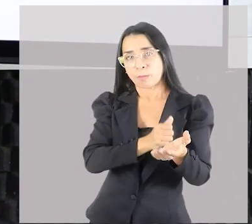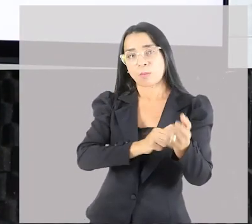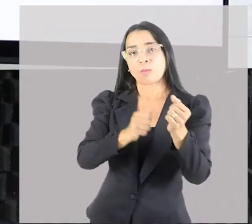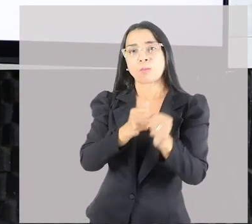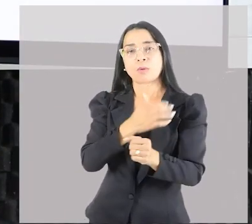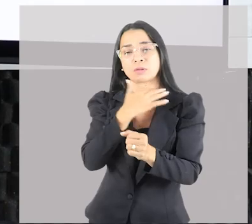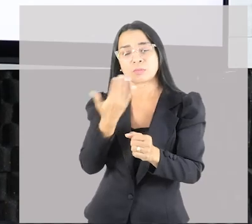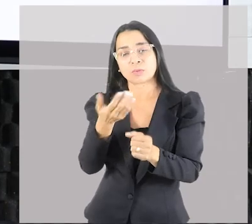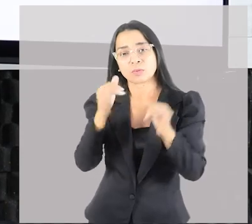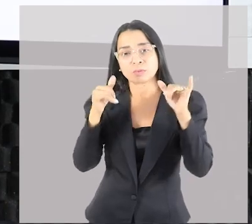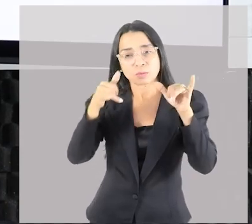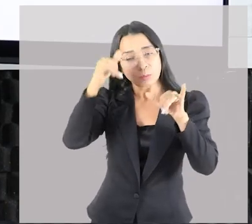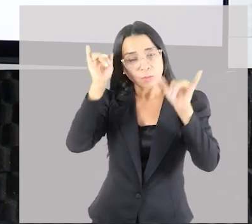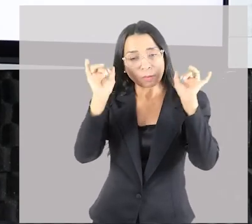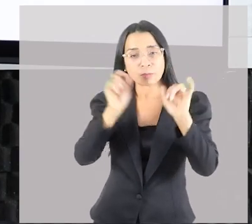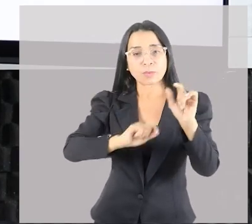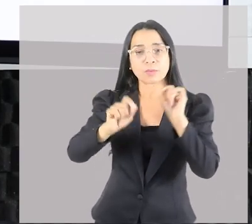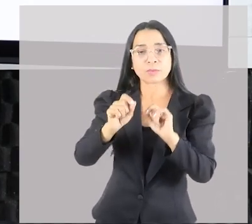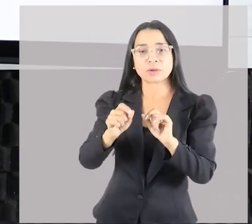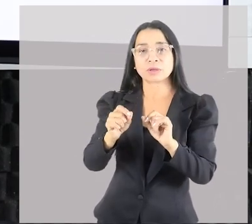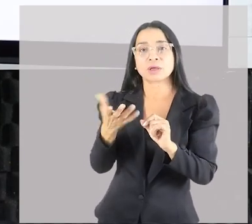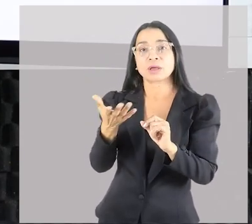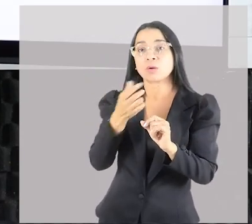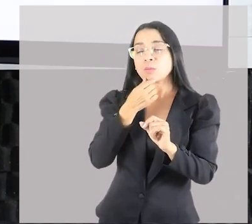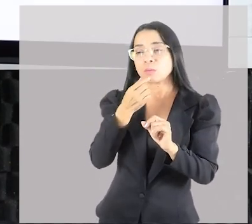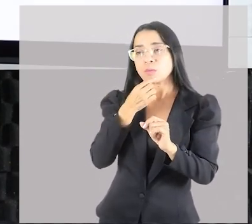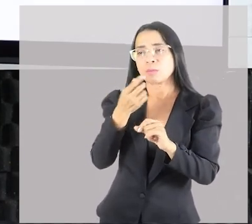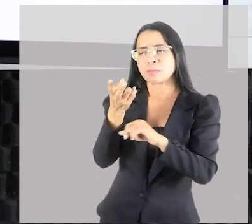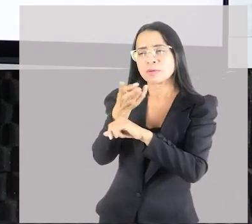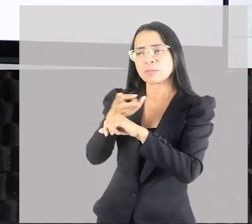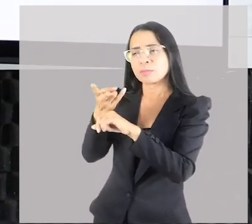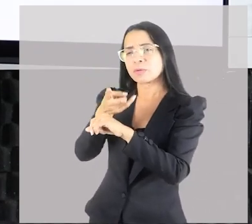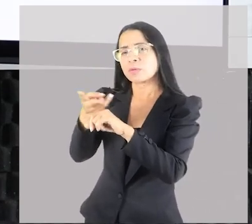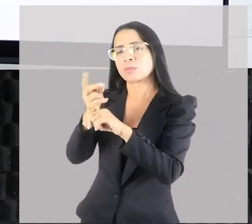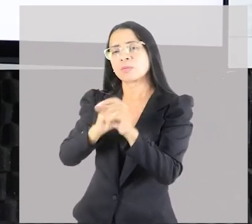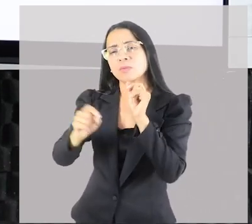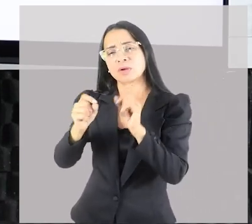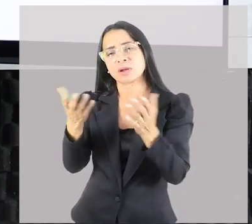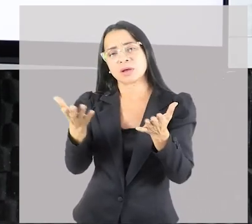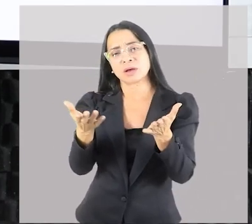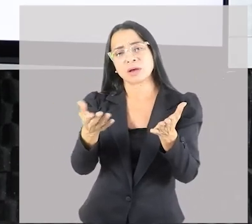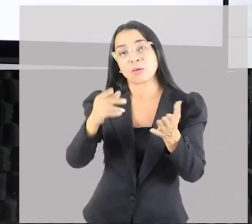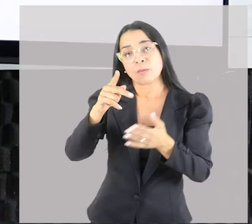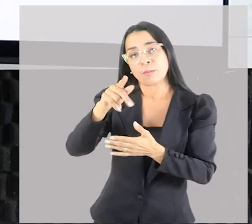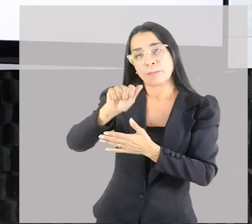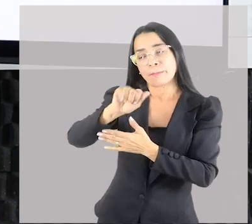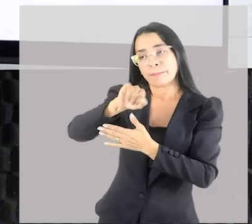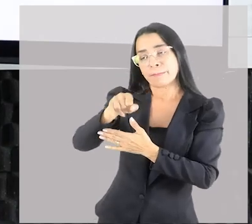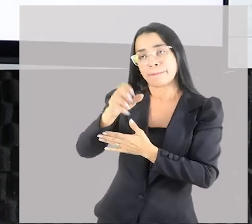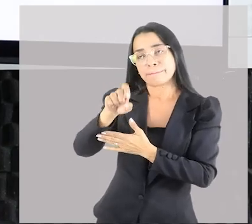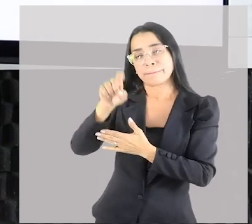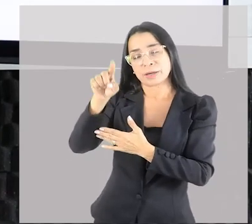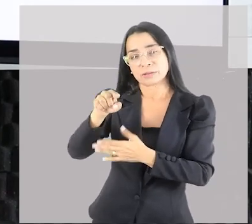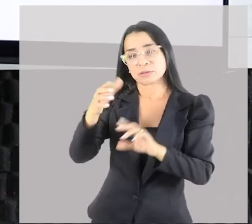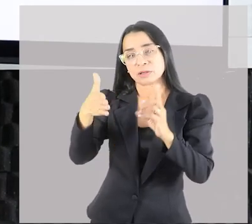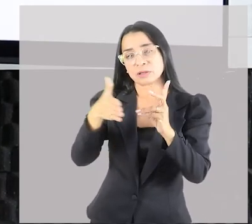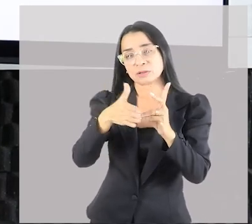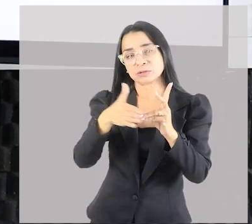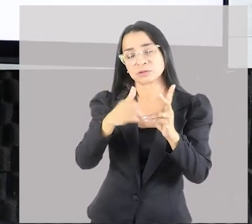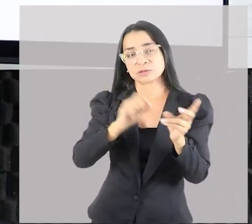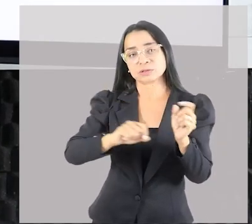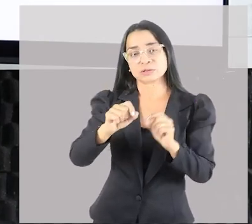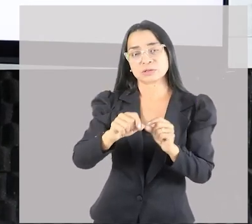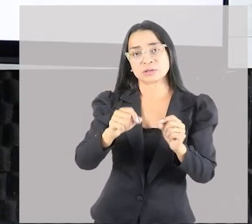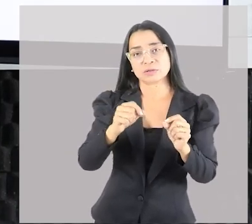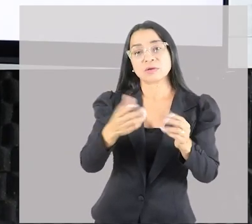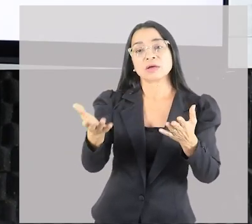o pai Francisco, vai atrás de um curandeiro, de um feiticeiro, de um pajé indígena, e aí tem outras versões. Ele